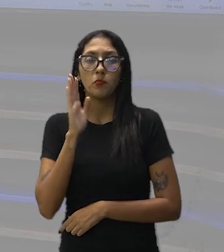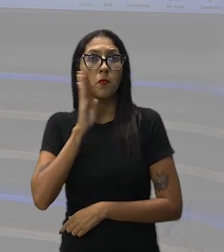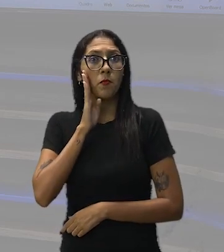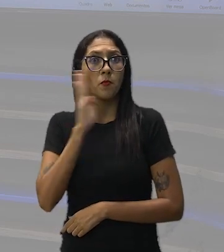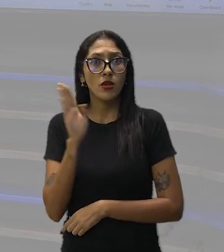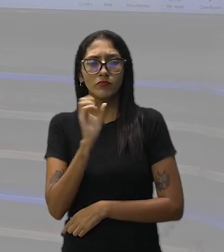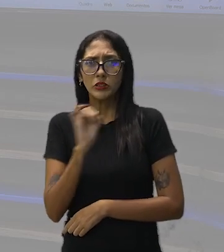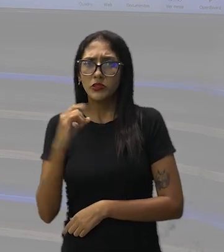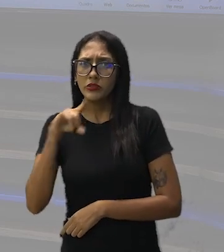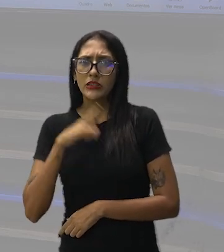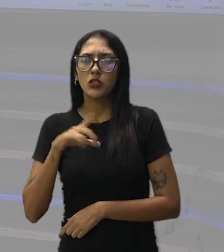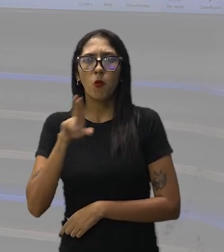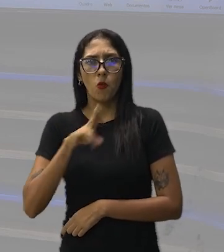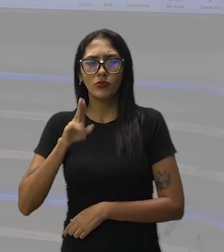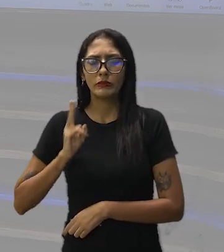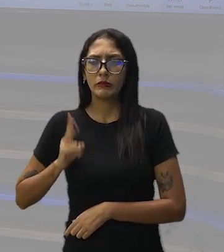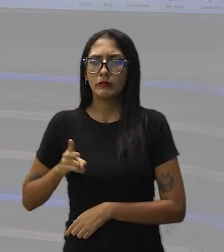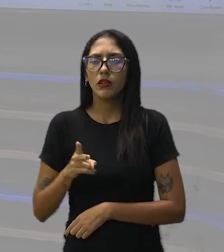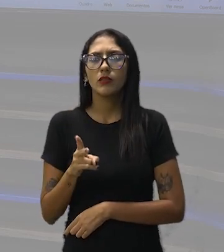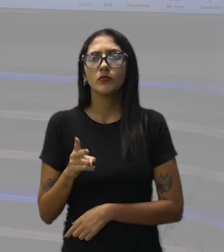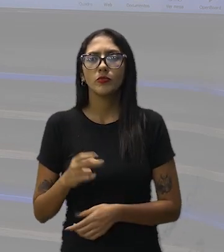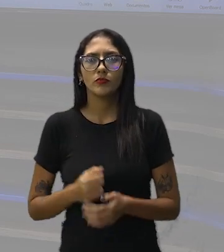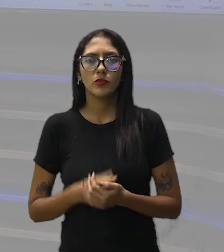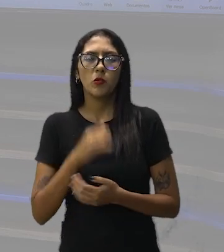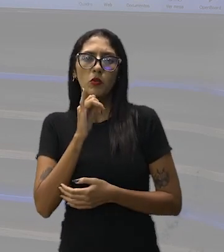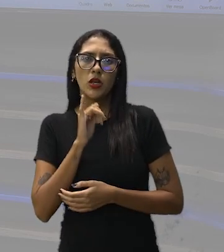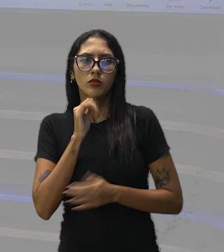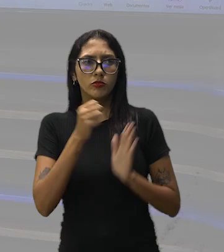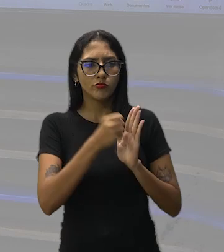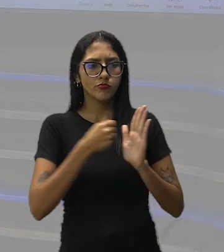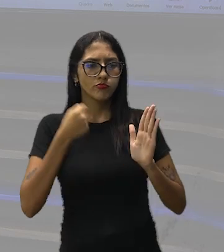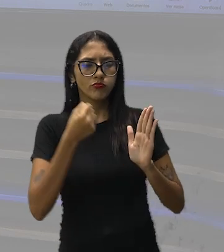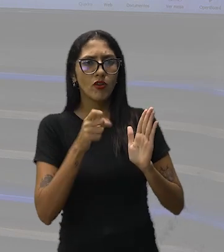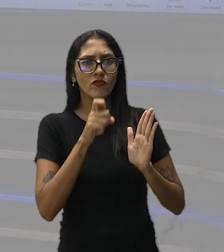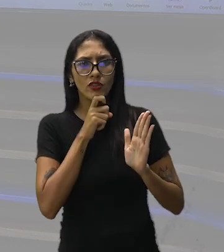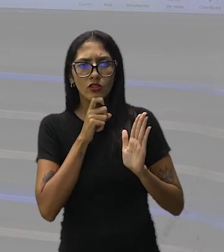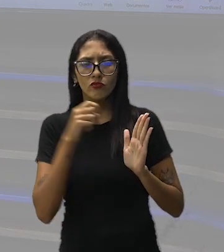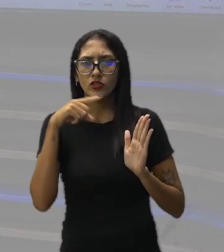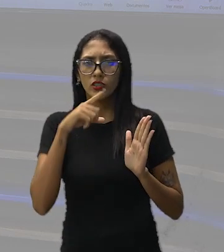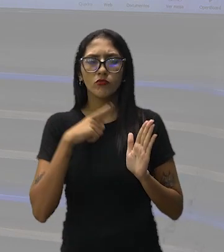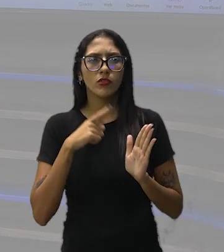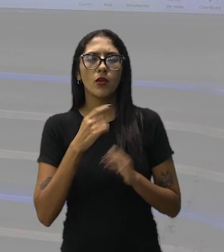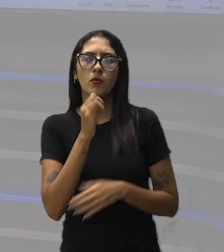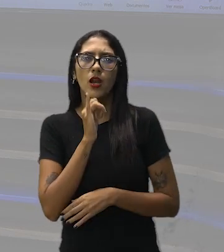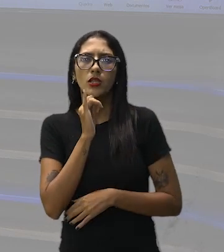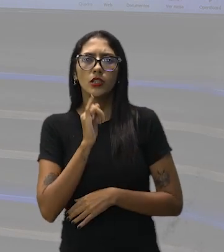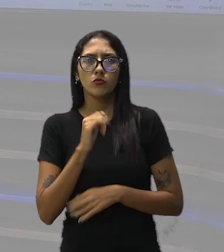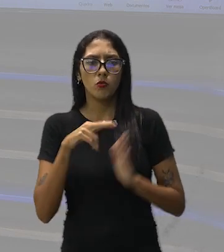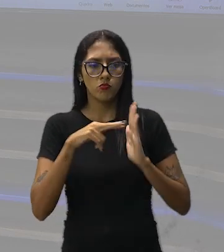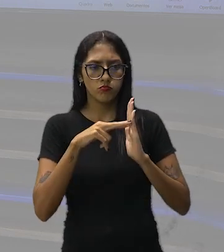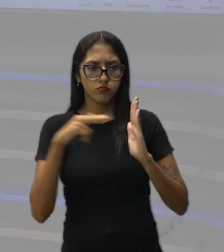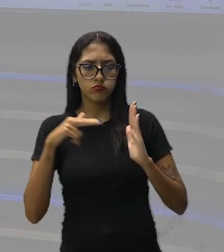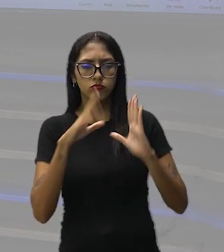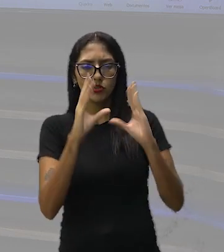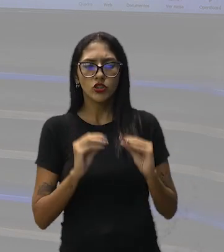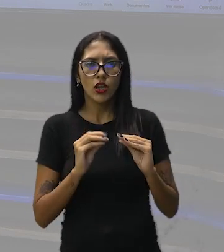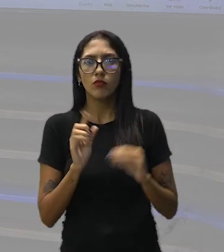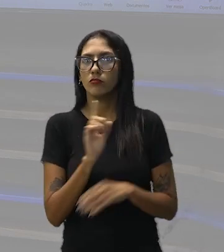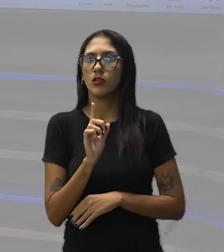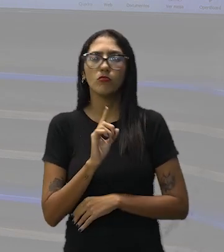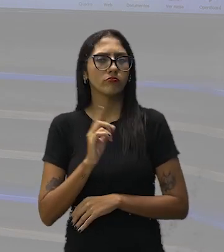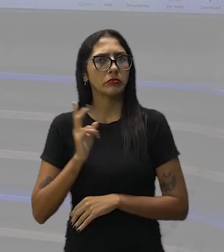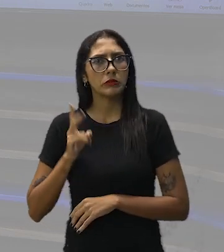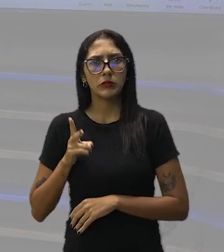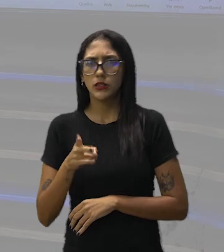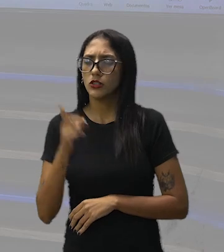bastante. Até porque, por exemplo, uma geladeira você não vai desligá-la de um dia para o outro. Ela vai ficar ali sempre em